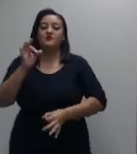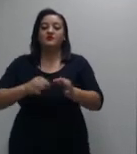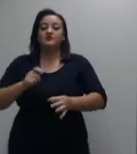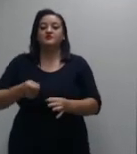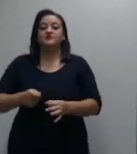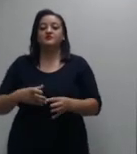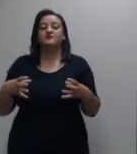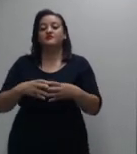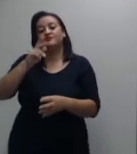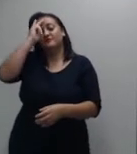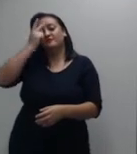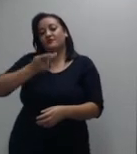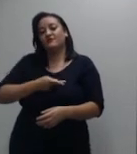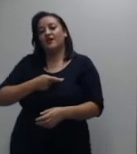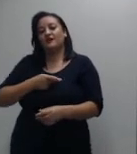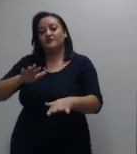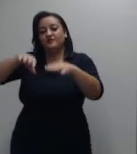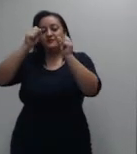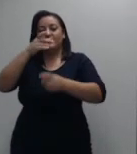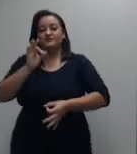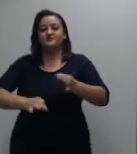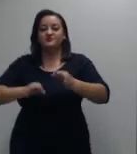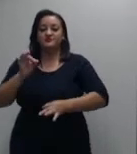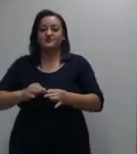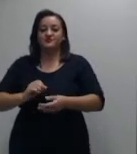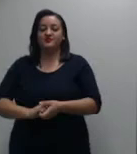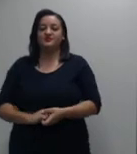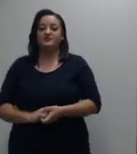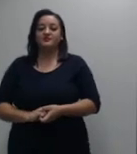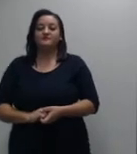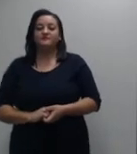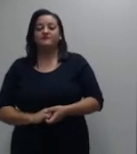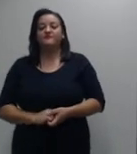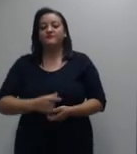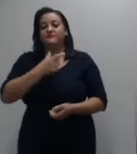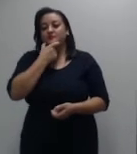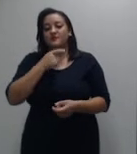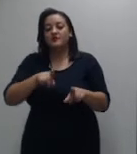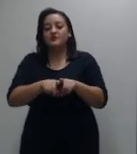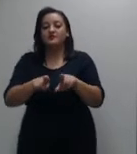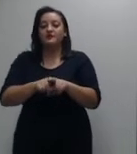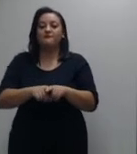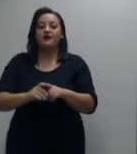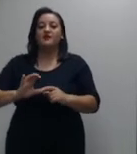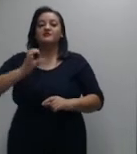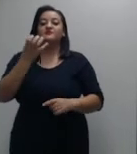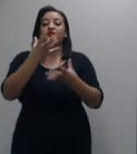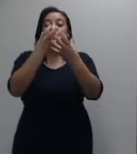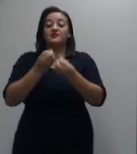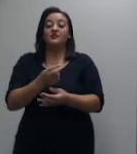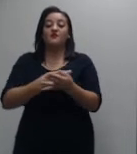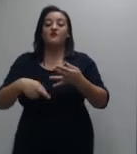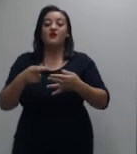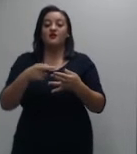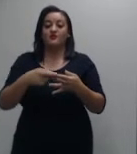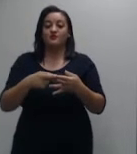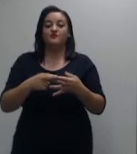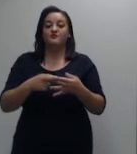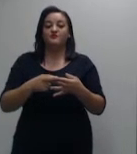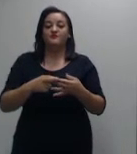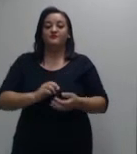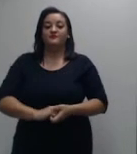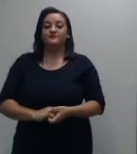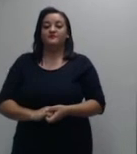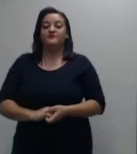privado do tribunal de recurso das ilhas tema Londres Inglaterra em última instância decidiu dar provimento ao recurso interposto pelo ora autor